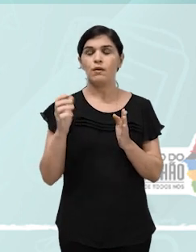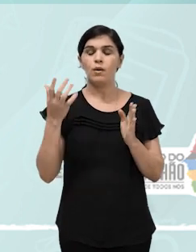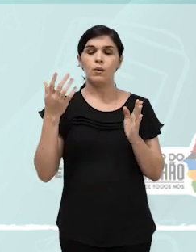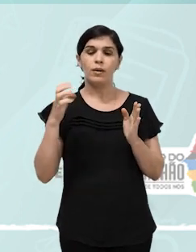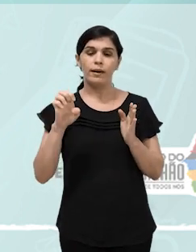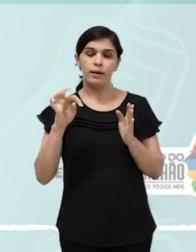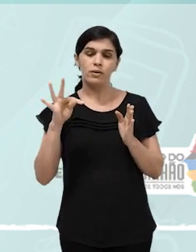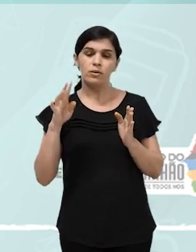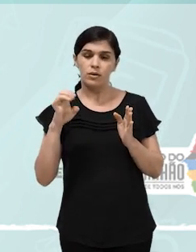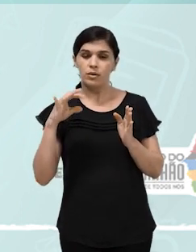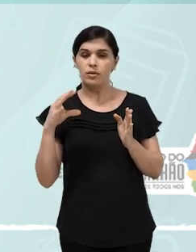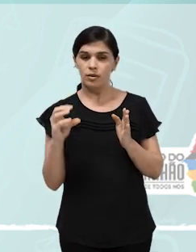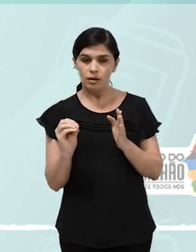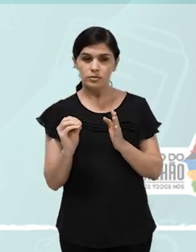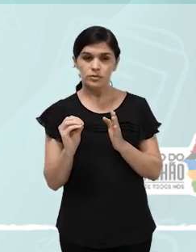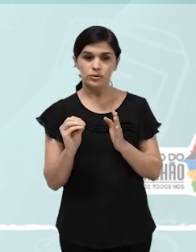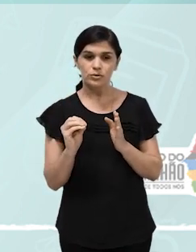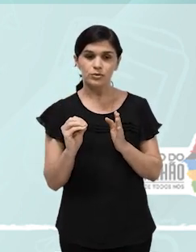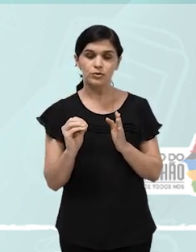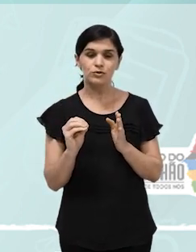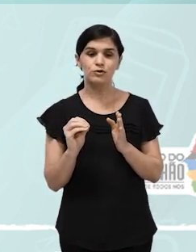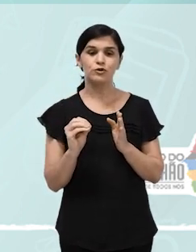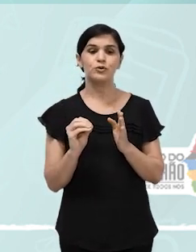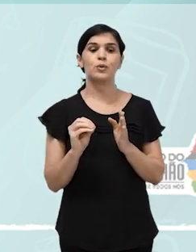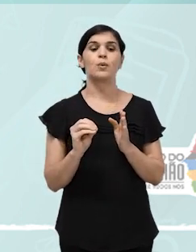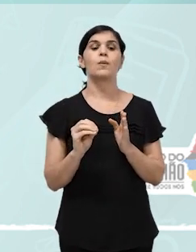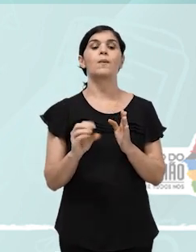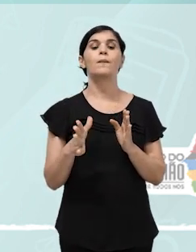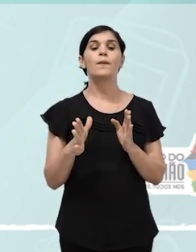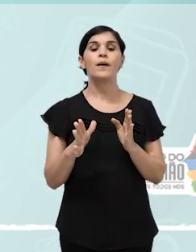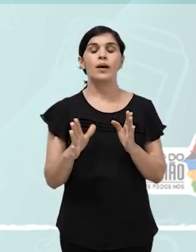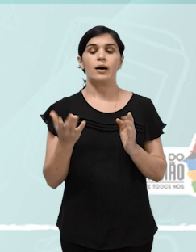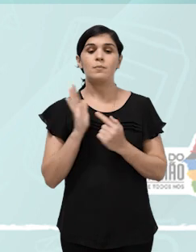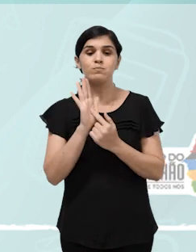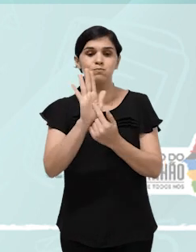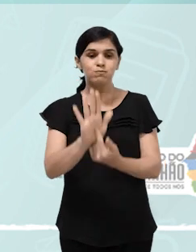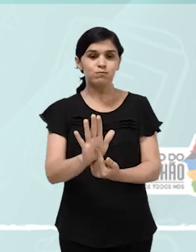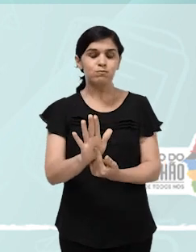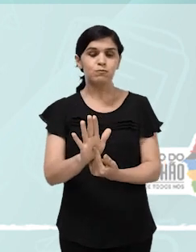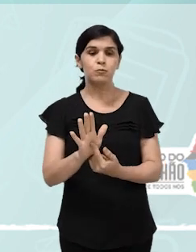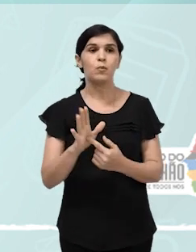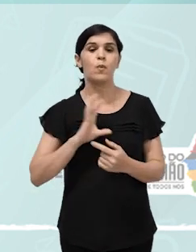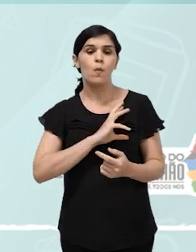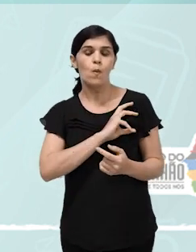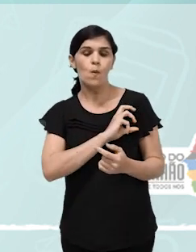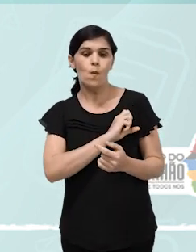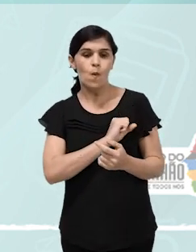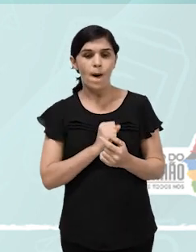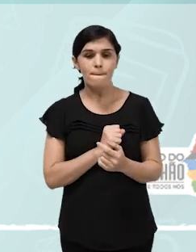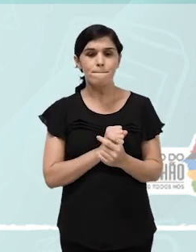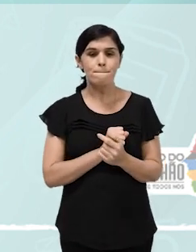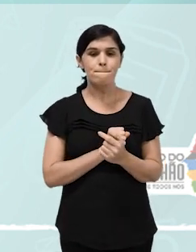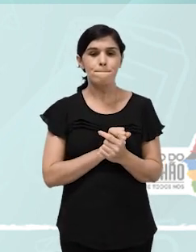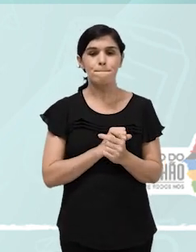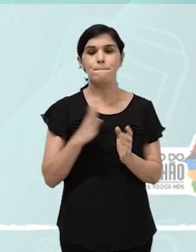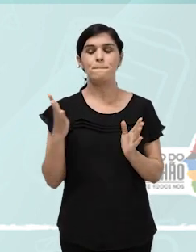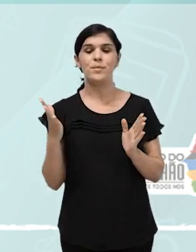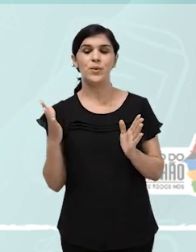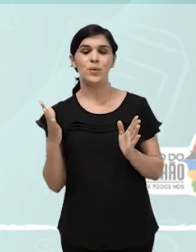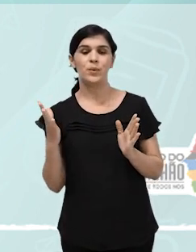mais explorados por esse estilo de época é a exaltação do amor sensual entre nobres e mulheres